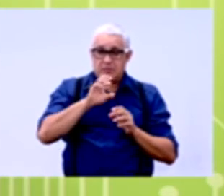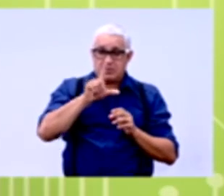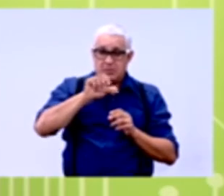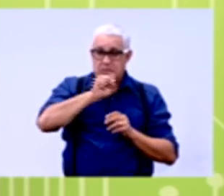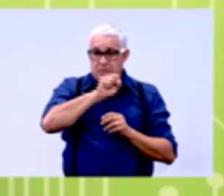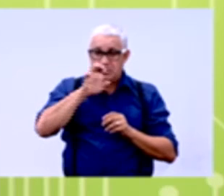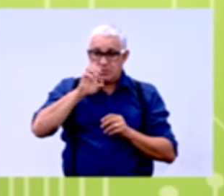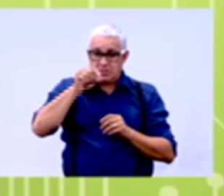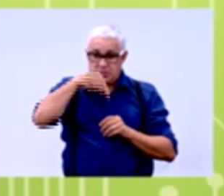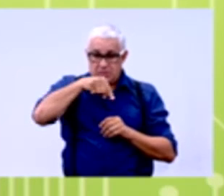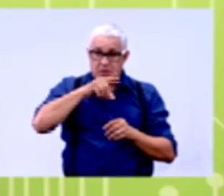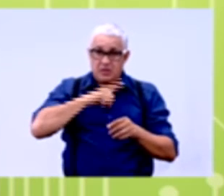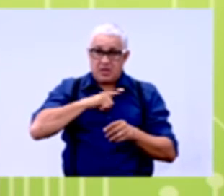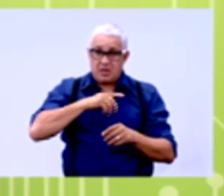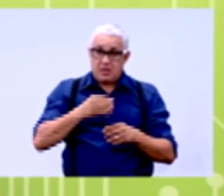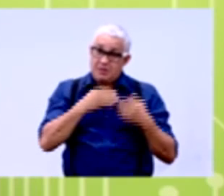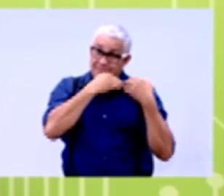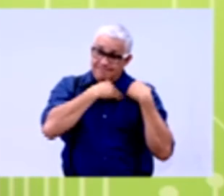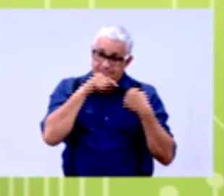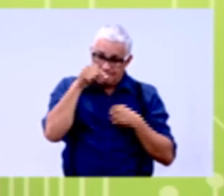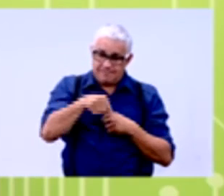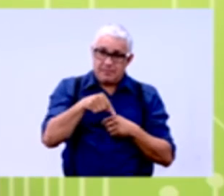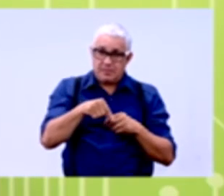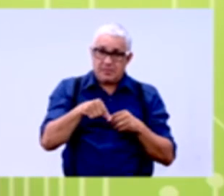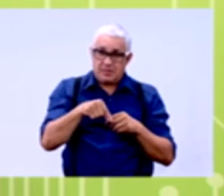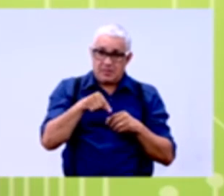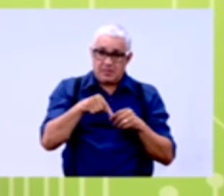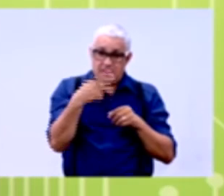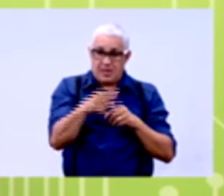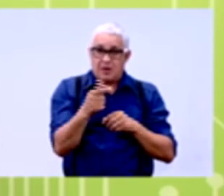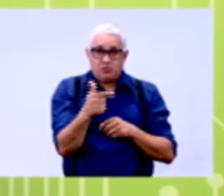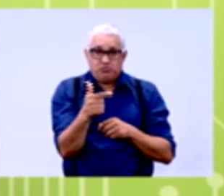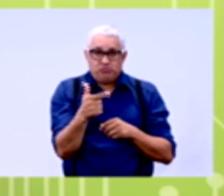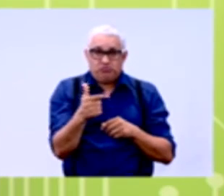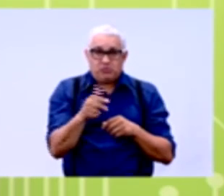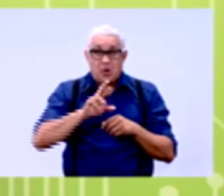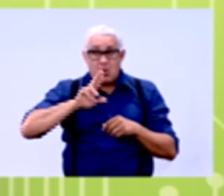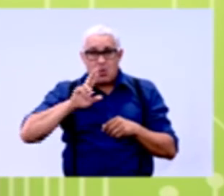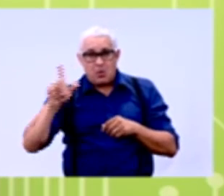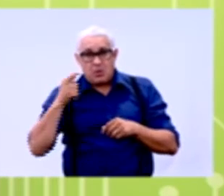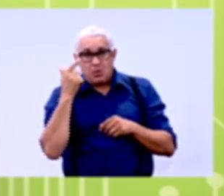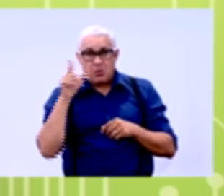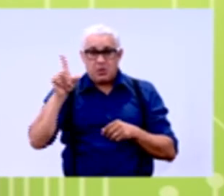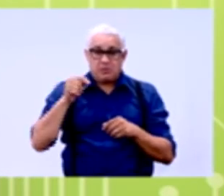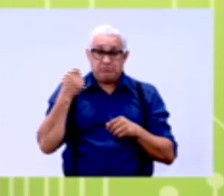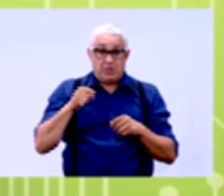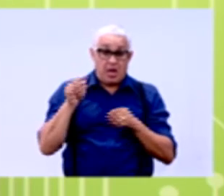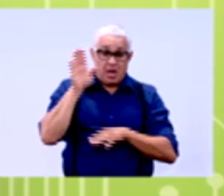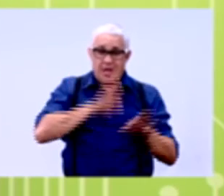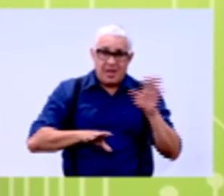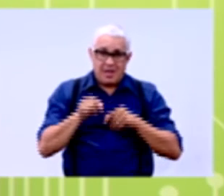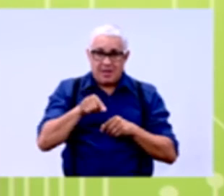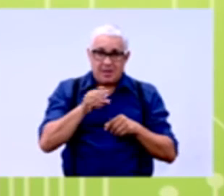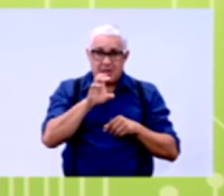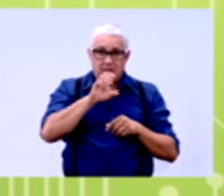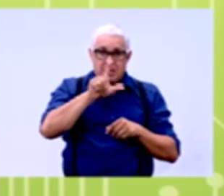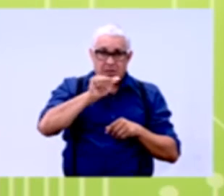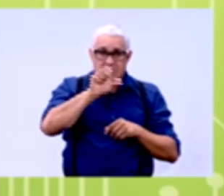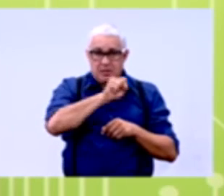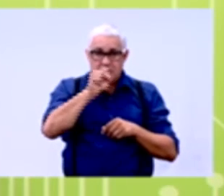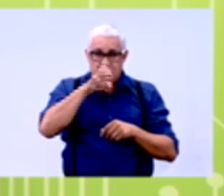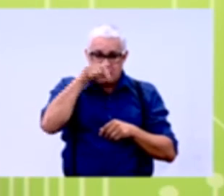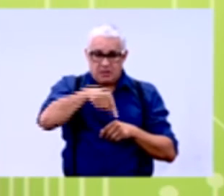tem responsabilidades que efetivamente não são dela. Então, esse é um cuidado que nós temos que ter sempre, para